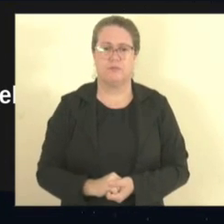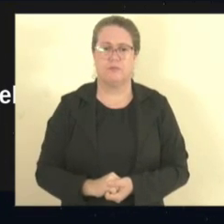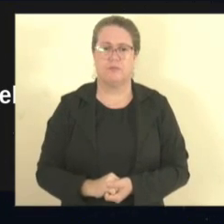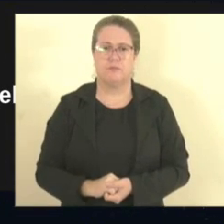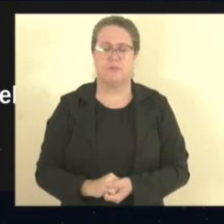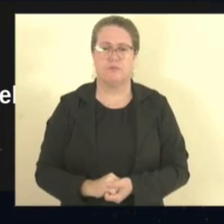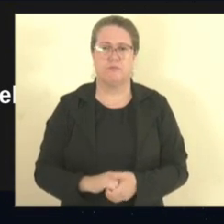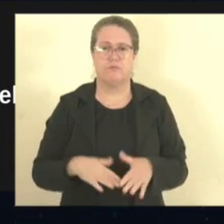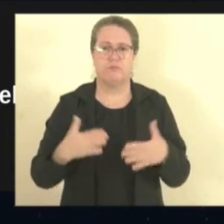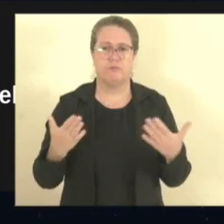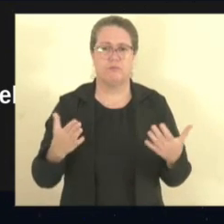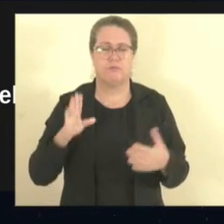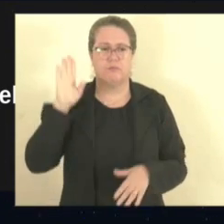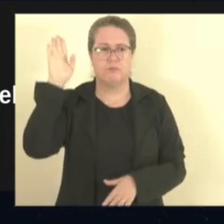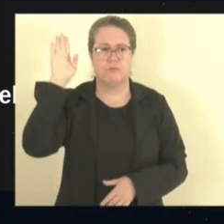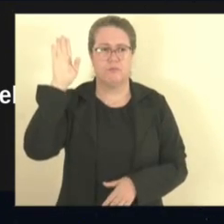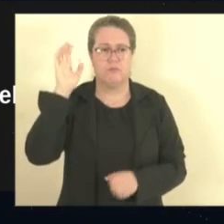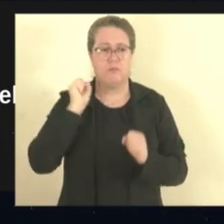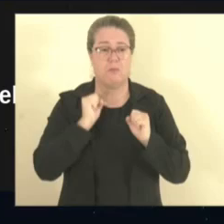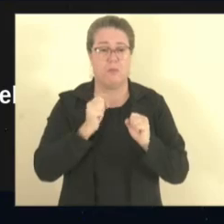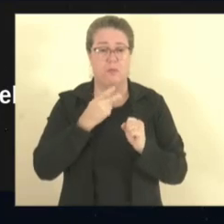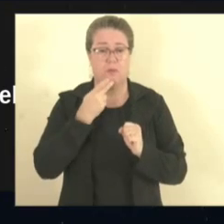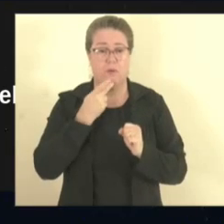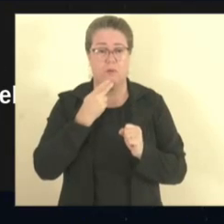Sirene. Aqui, posso falar? Pois não.